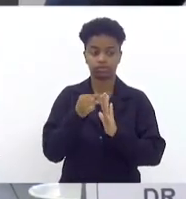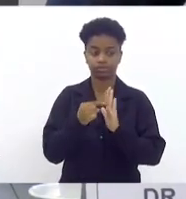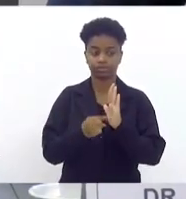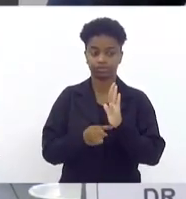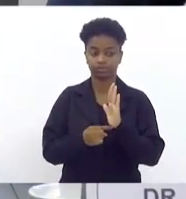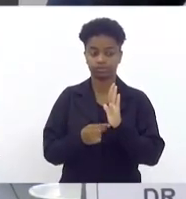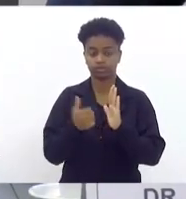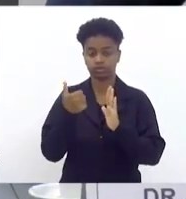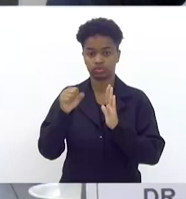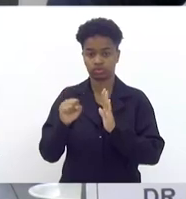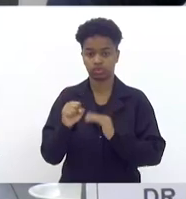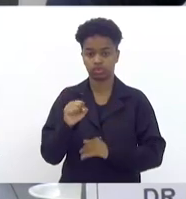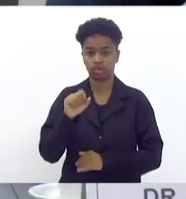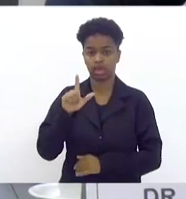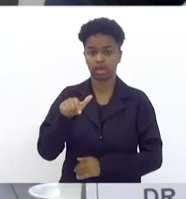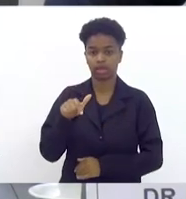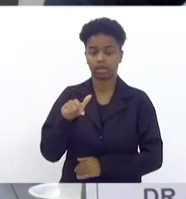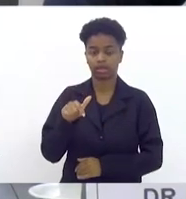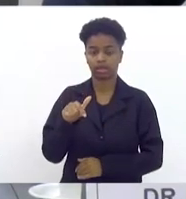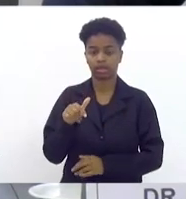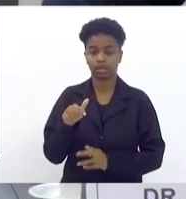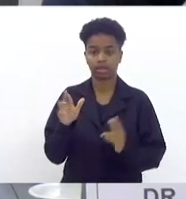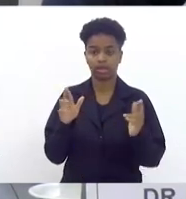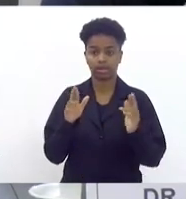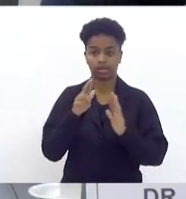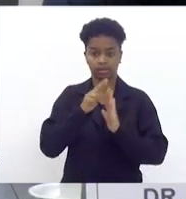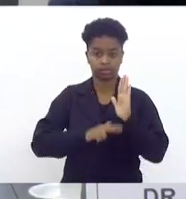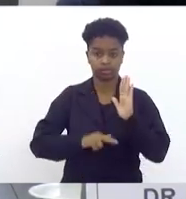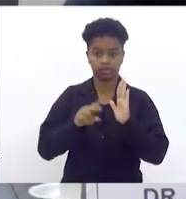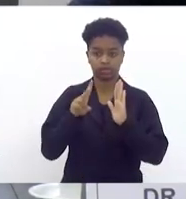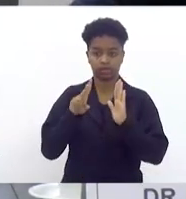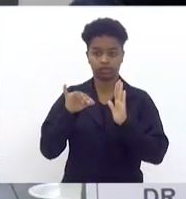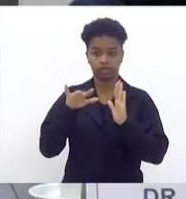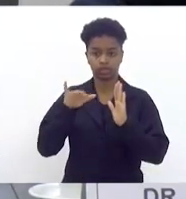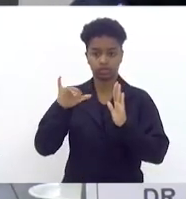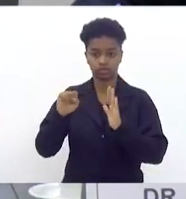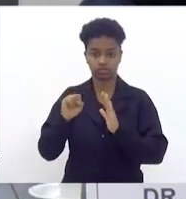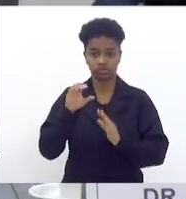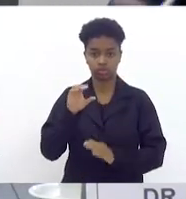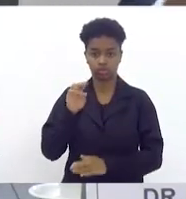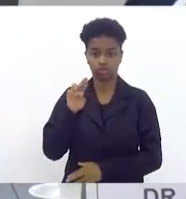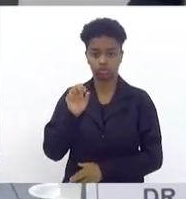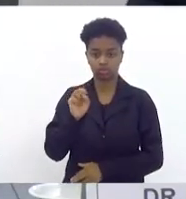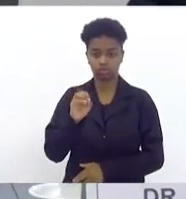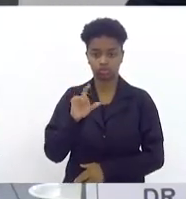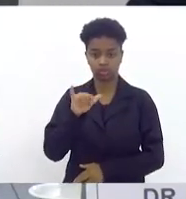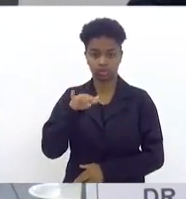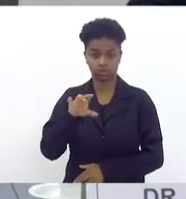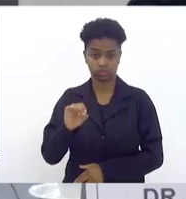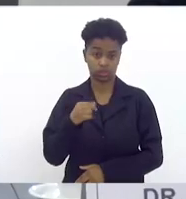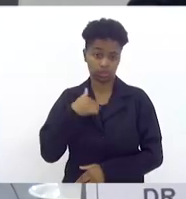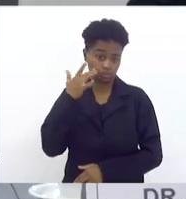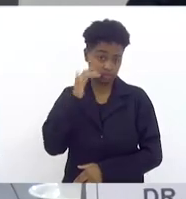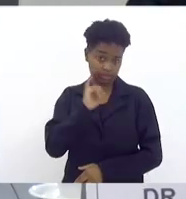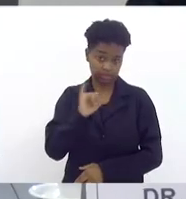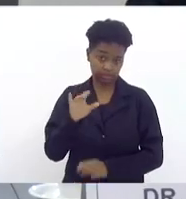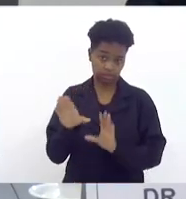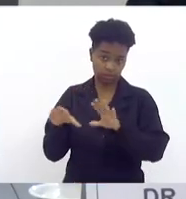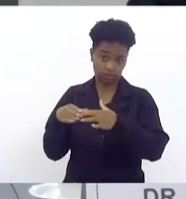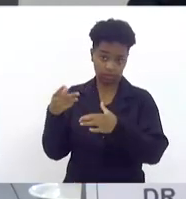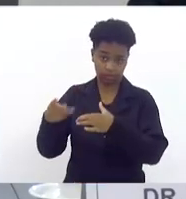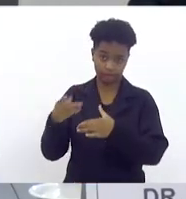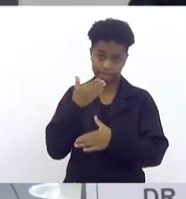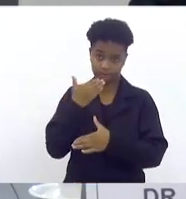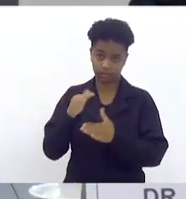pauta. É o projeto de relação, os projetos de relatoria do deputado Vinícius Cozzolino. Eu não sei se há aqui pedido do deputado Vinícius Cozzolino